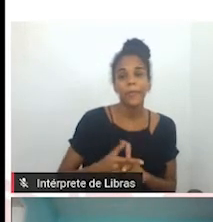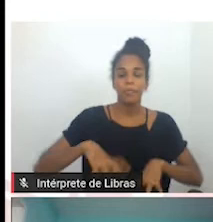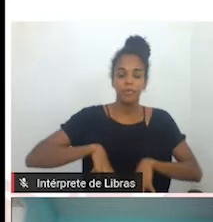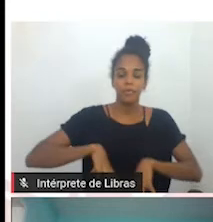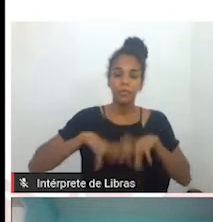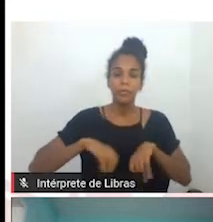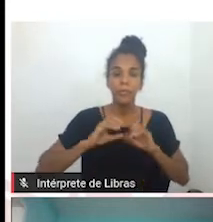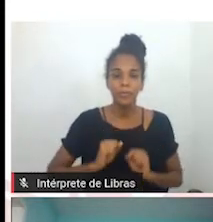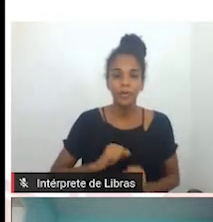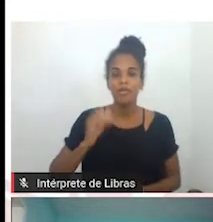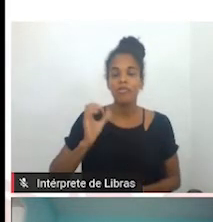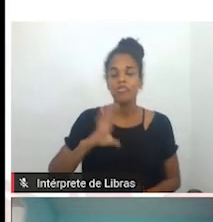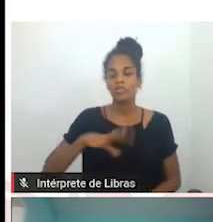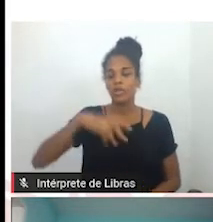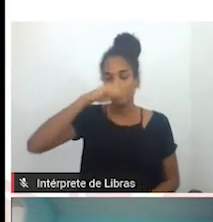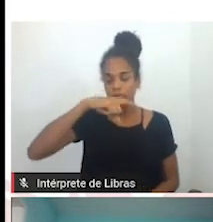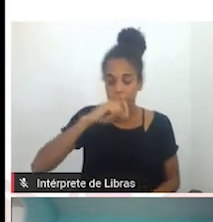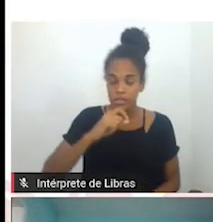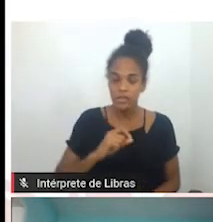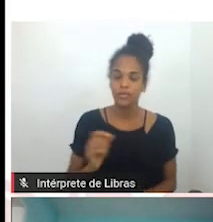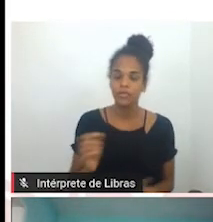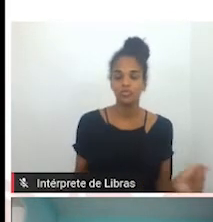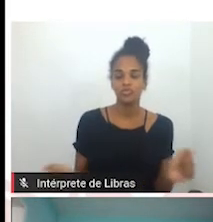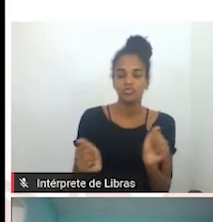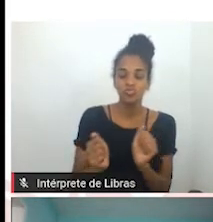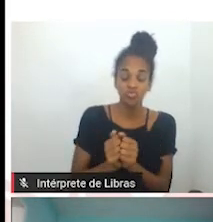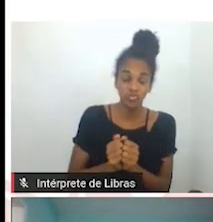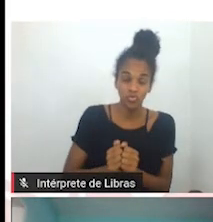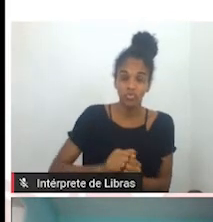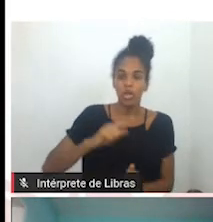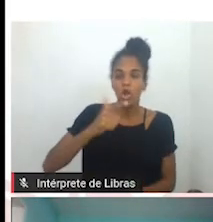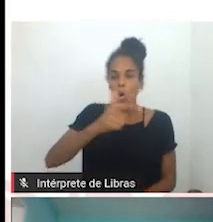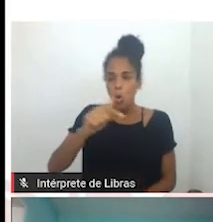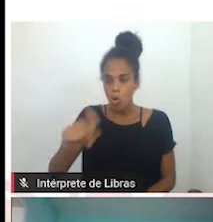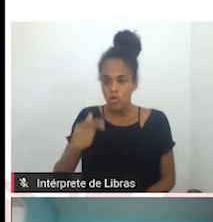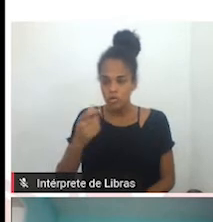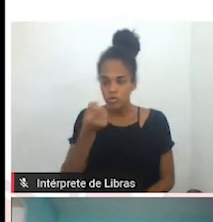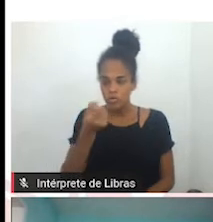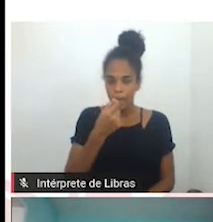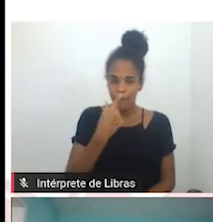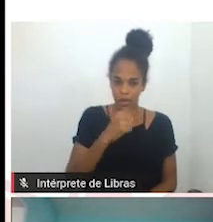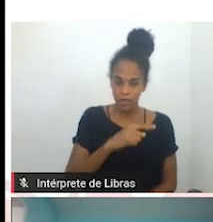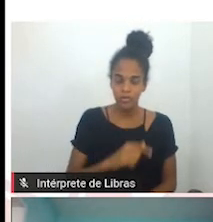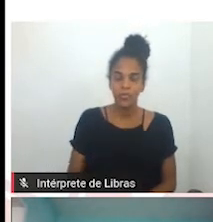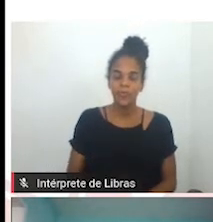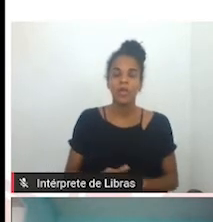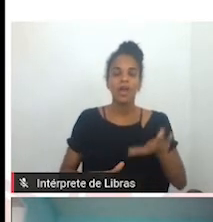gente associa a norepinefrina em bomba. Após a estabilização desse paciente, que chegou na urgência, a gente transfere ele